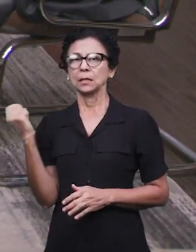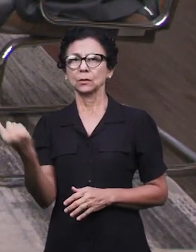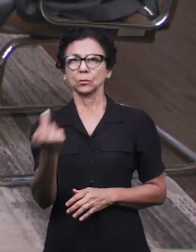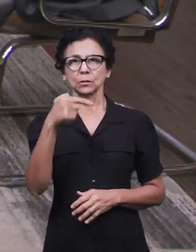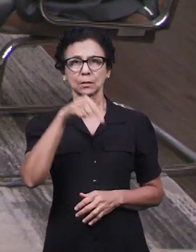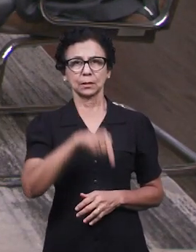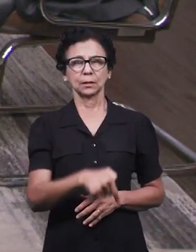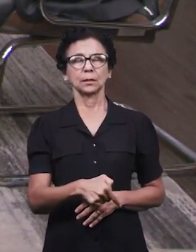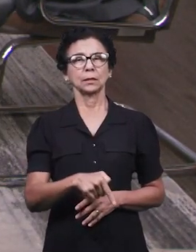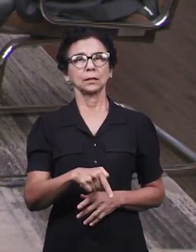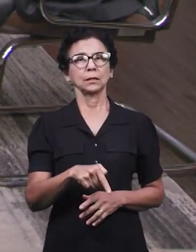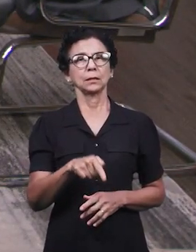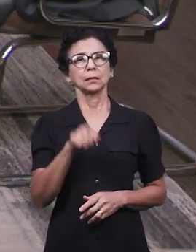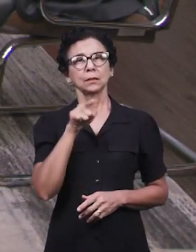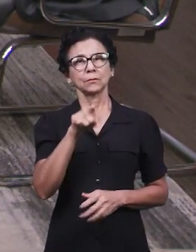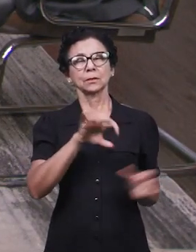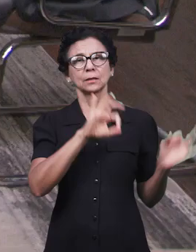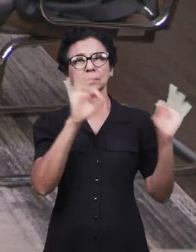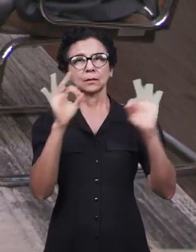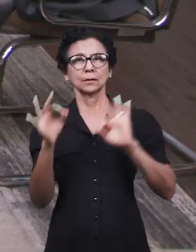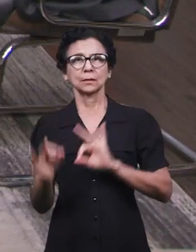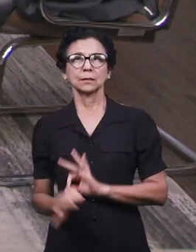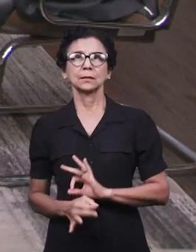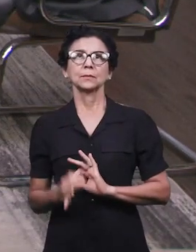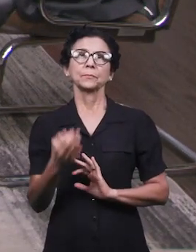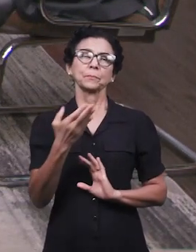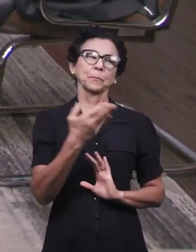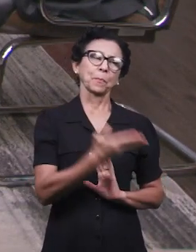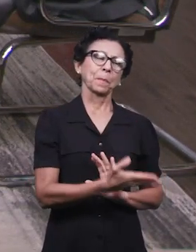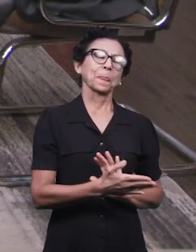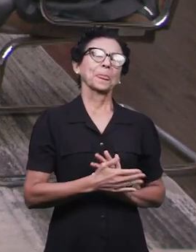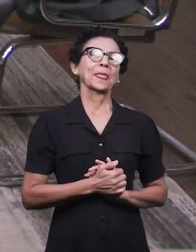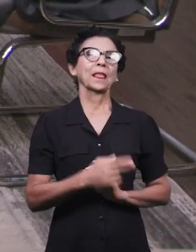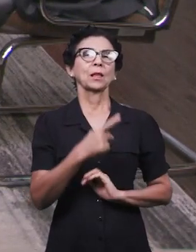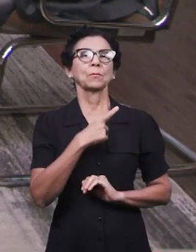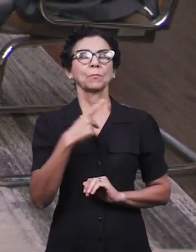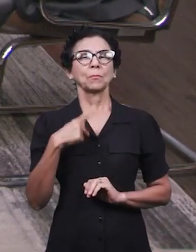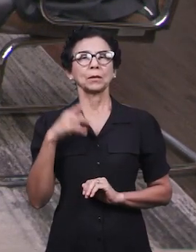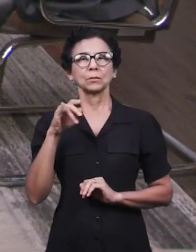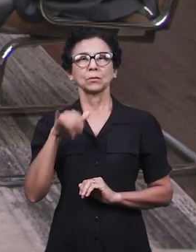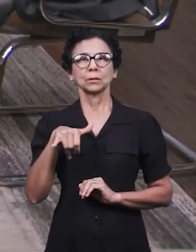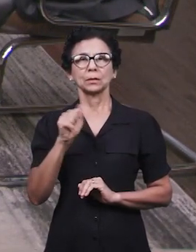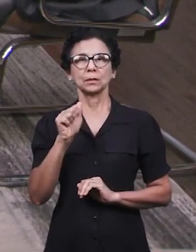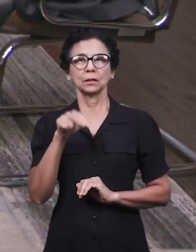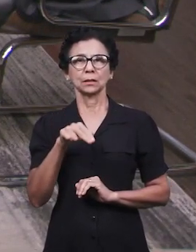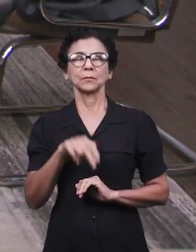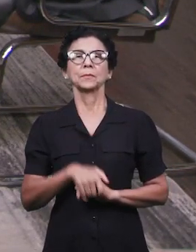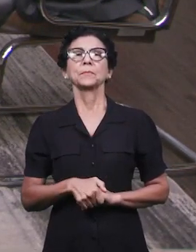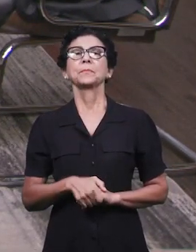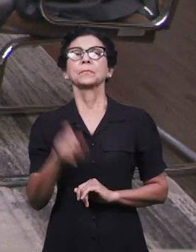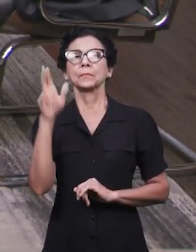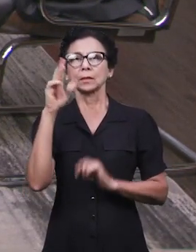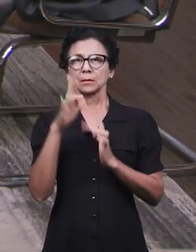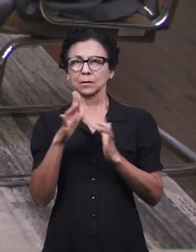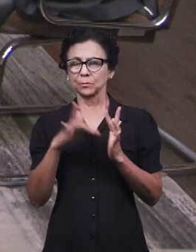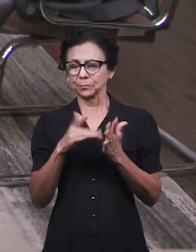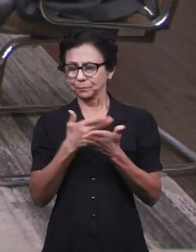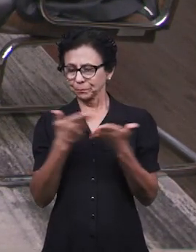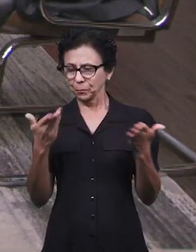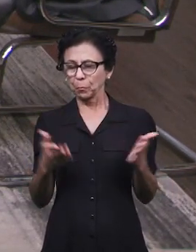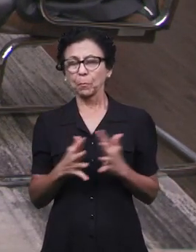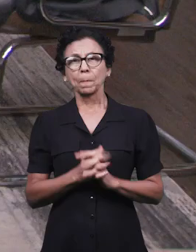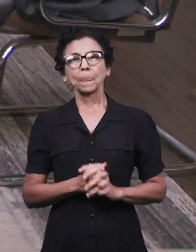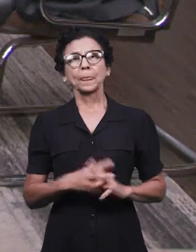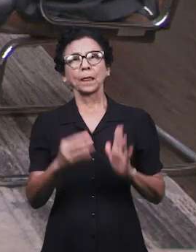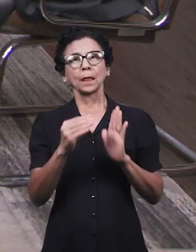assistem. Pastor Edson Ian, a paz do Senhor Jesus. Paz do Senhor Josias, paz do Senhor aos companheiros, paz do Senhor a todos. Muito bem. Nas